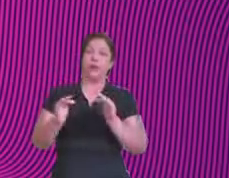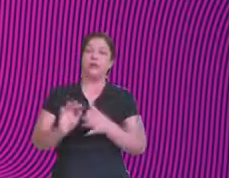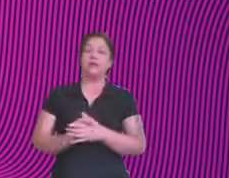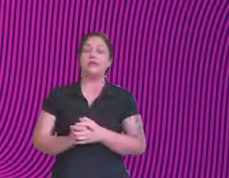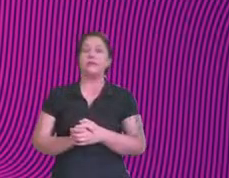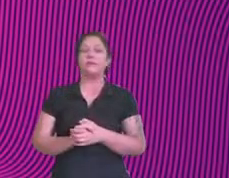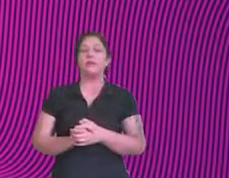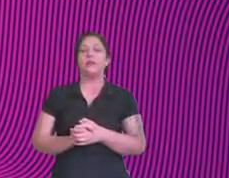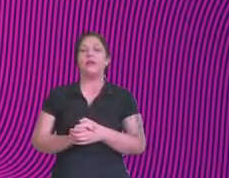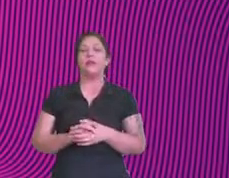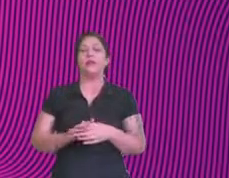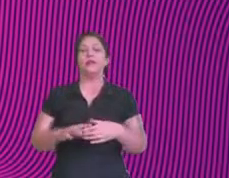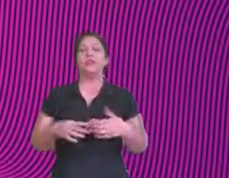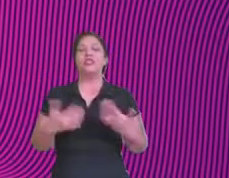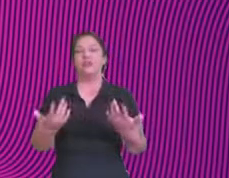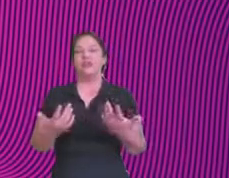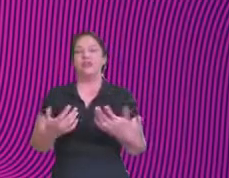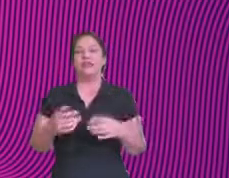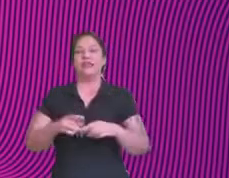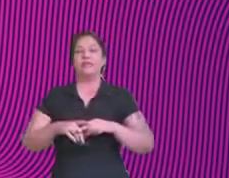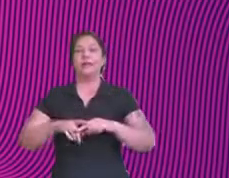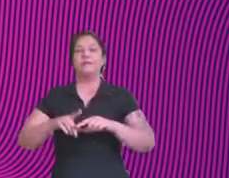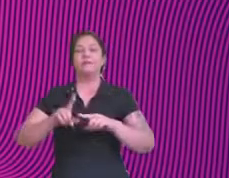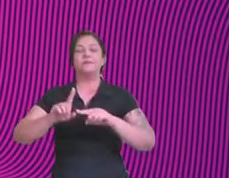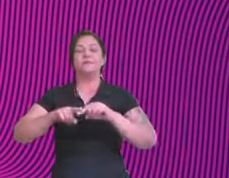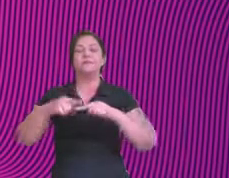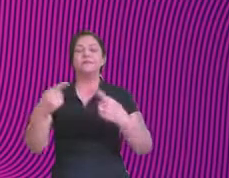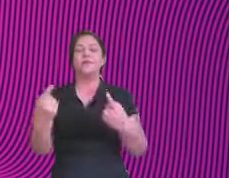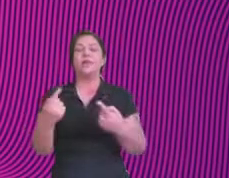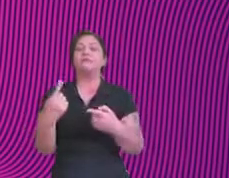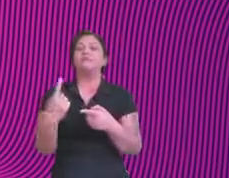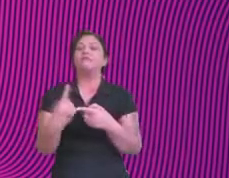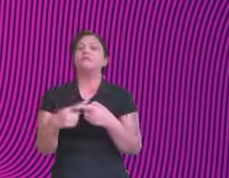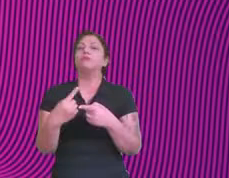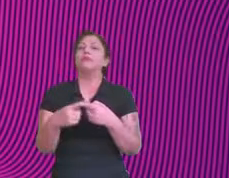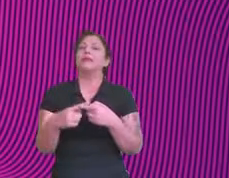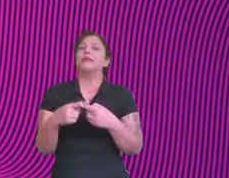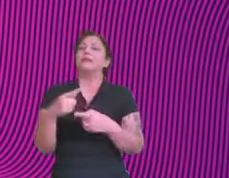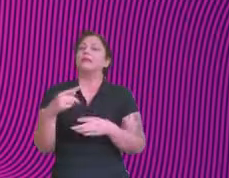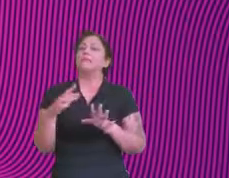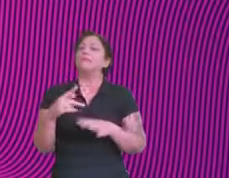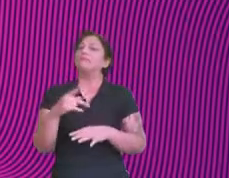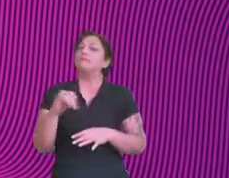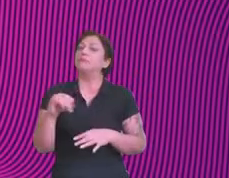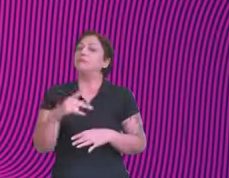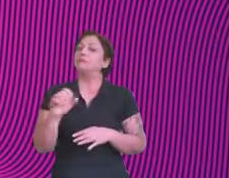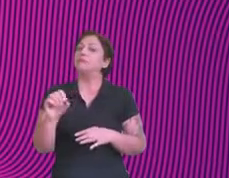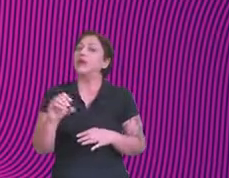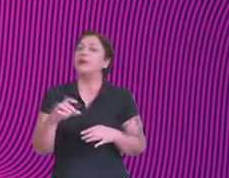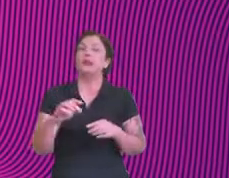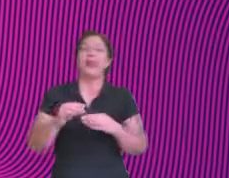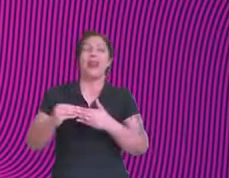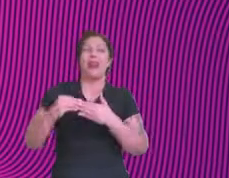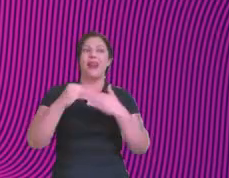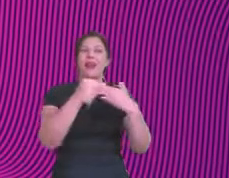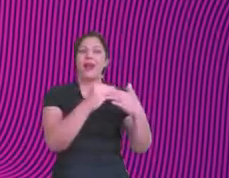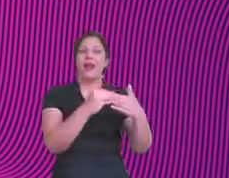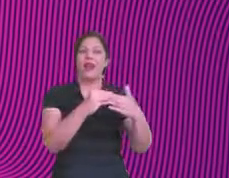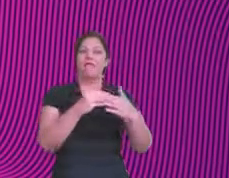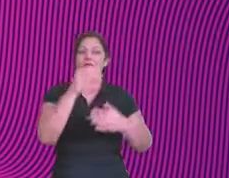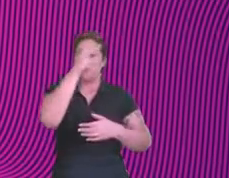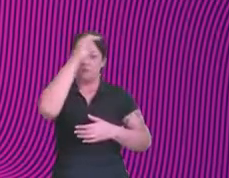de quimioterapia, cada 2 ciclos. Então você faz 2 ciclos, faz um ciclo de PIPAC, quer dizer, leva o paciente para o centro cirúrgico, faz uma incisão,